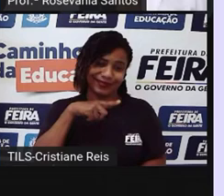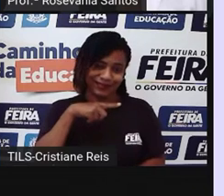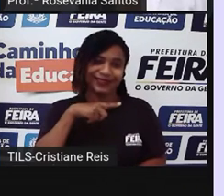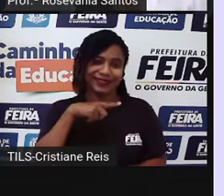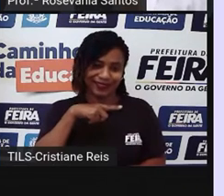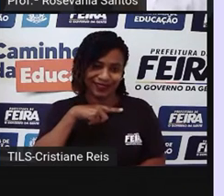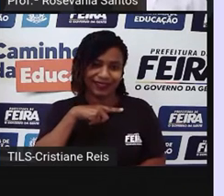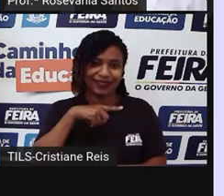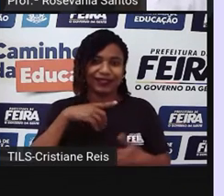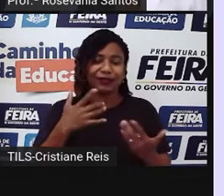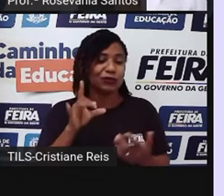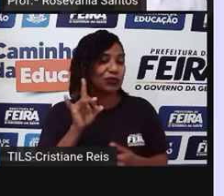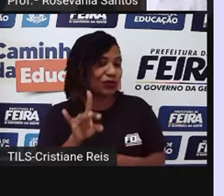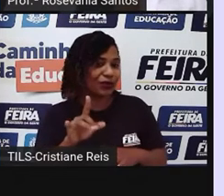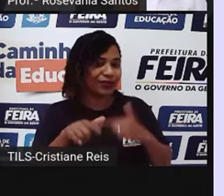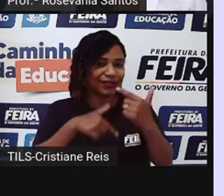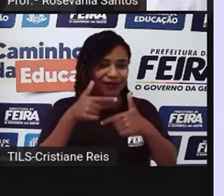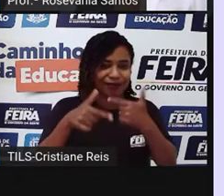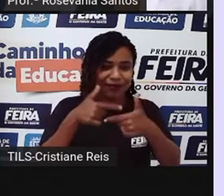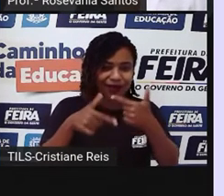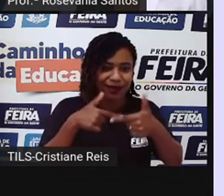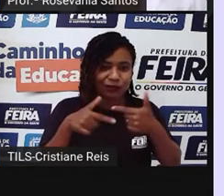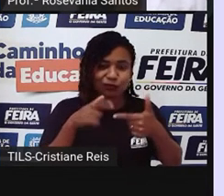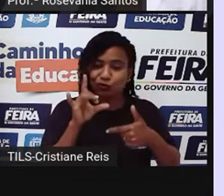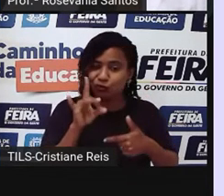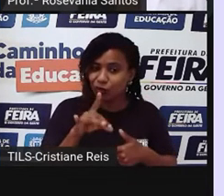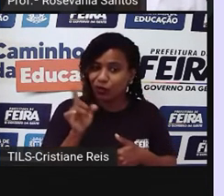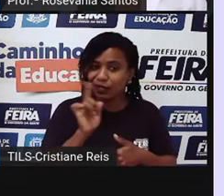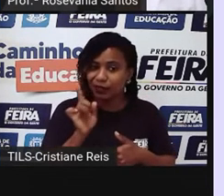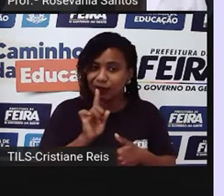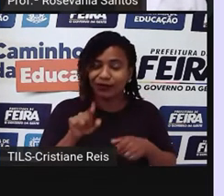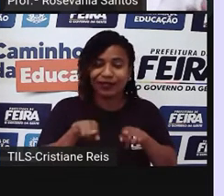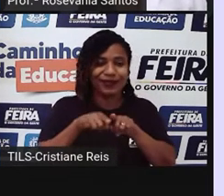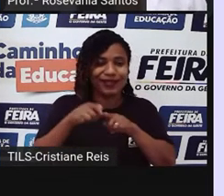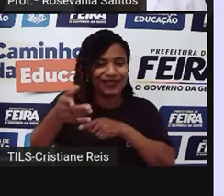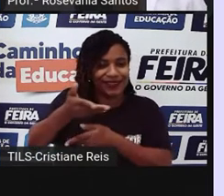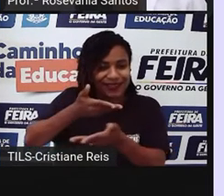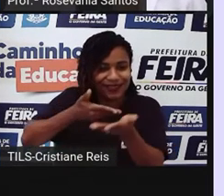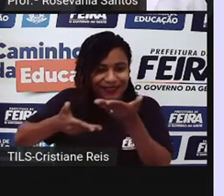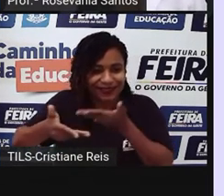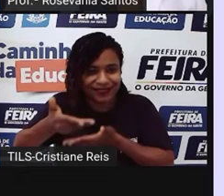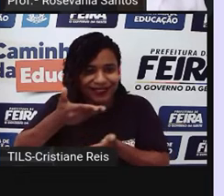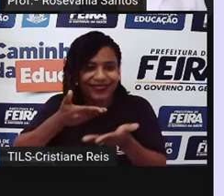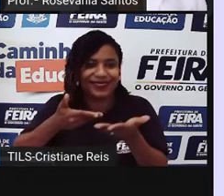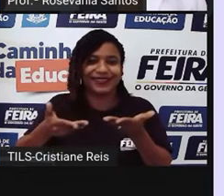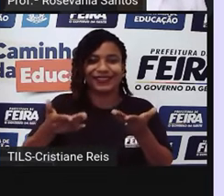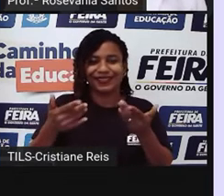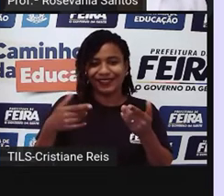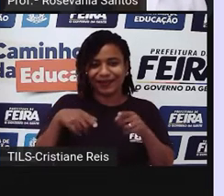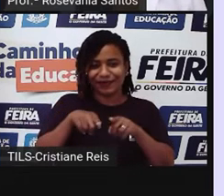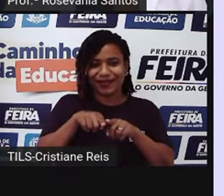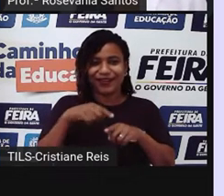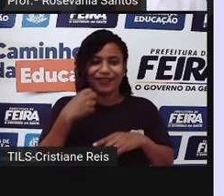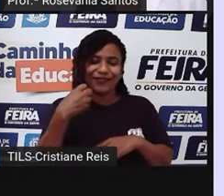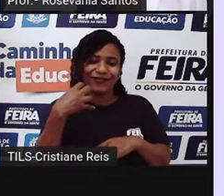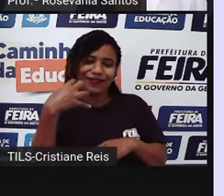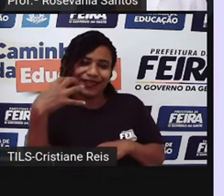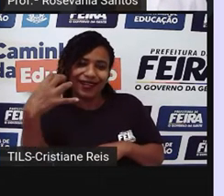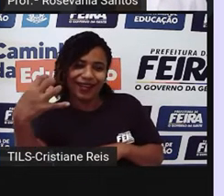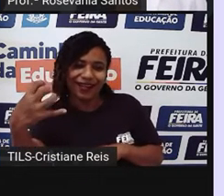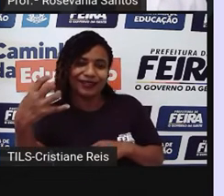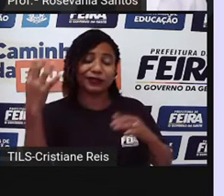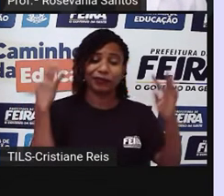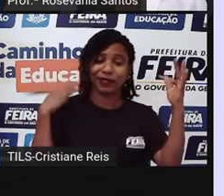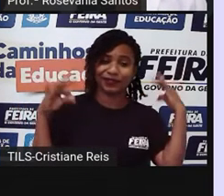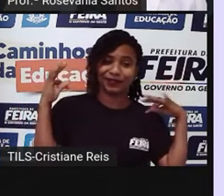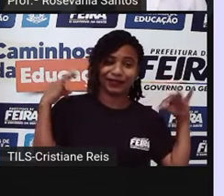Então, não só para trabalhar, mas, né, nos relacionamentos, mas para viagem, seja ela negócio ou não, para